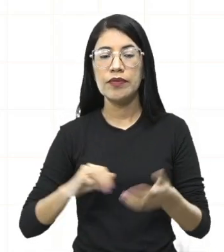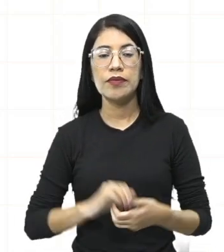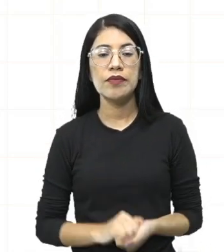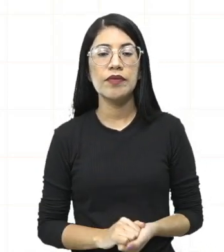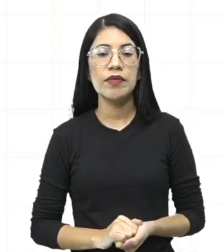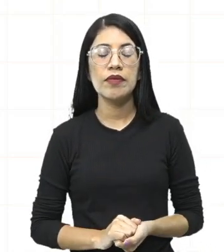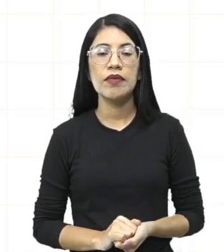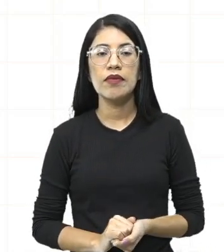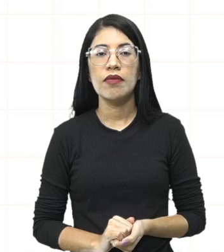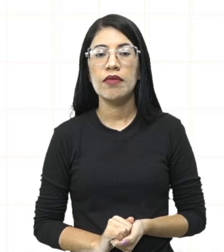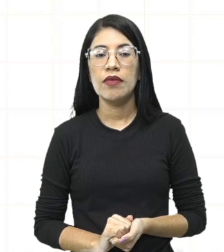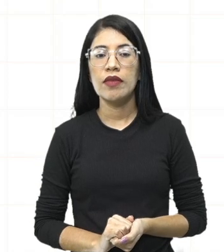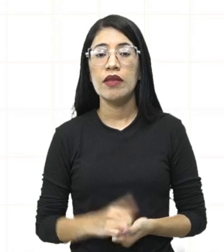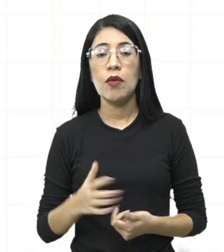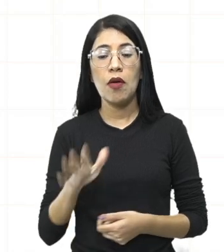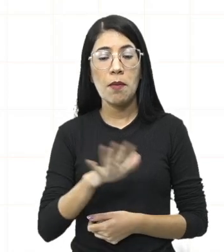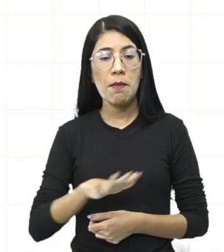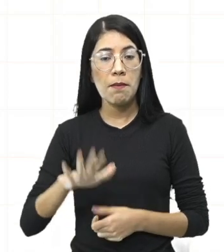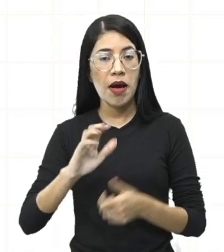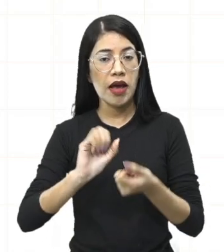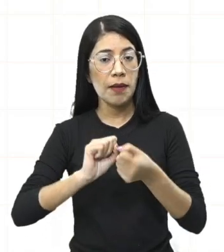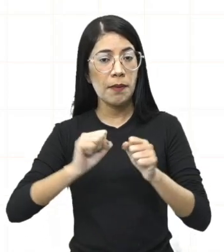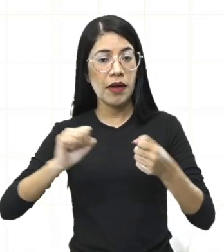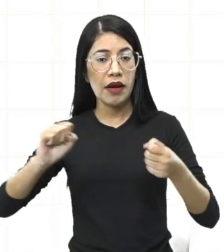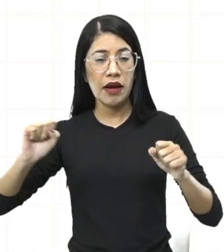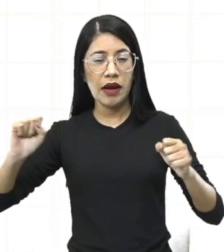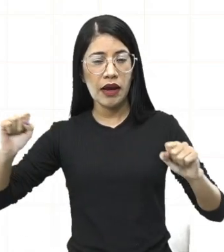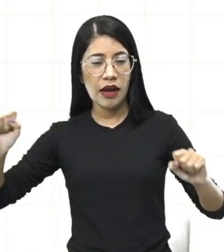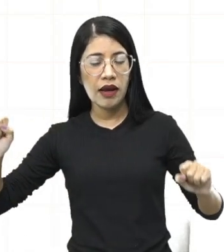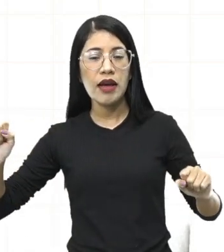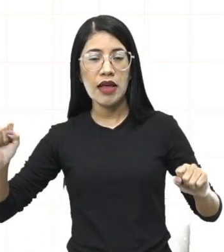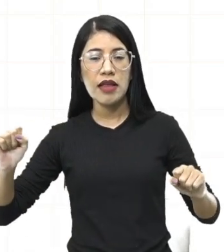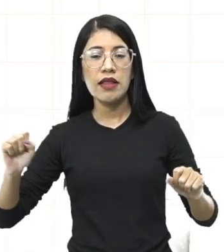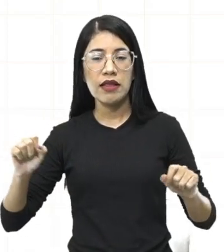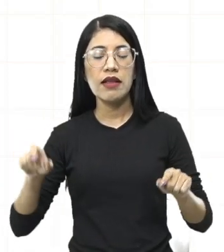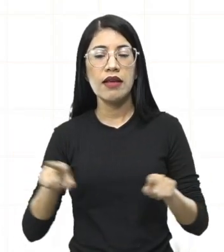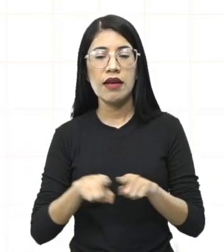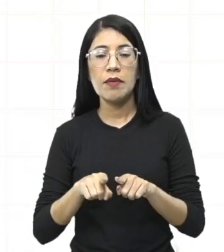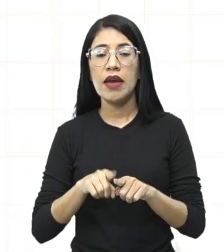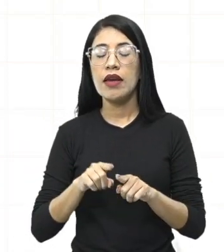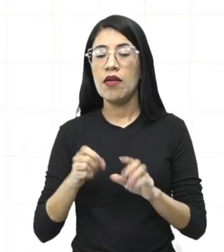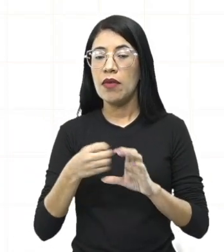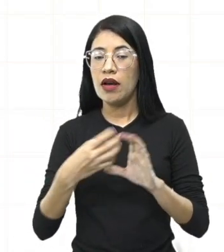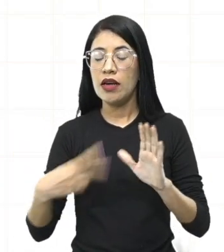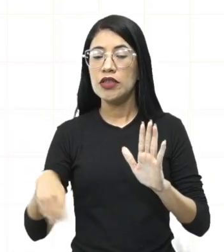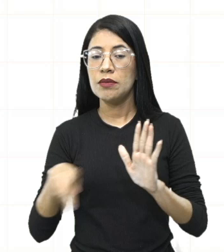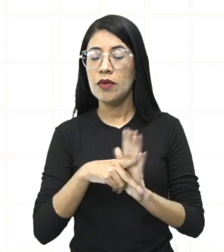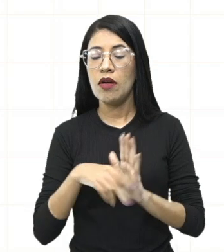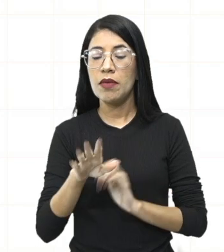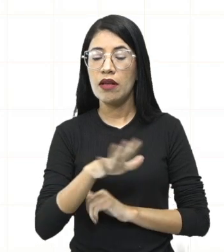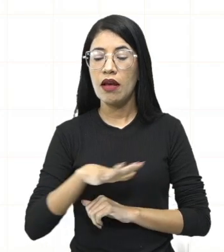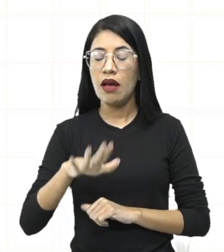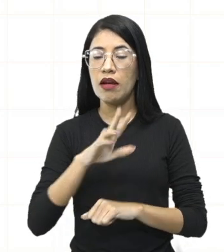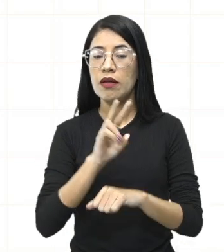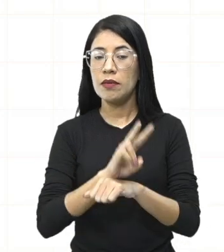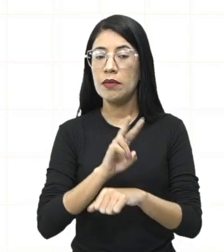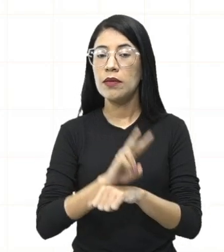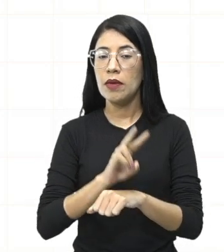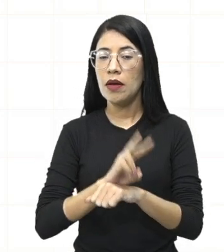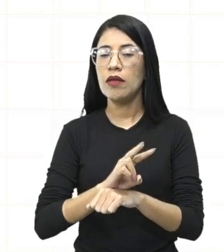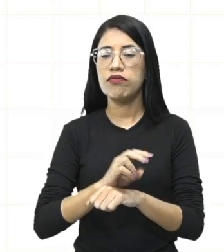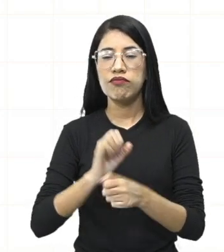geralmente é uma área extensa, né, então aqui a gente tem essa característica para a área de proteção ambiental,